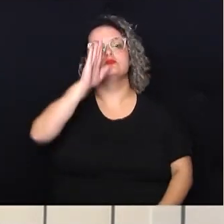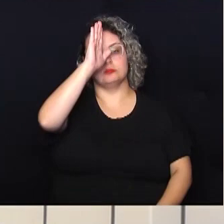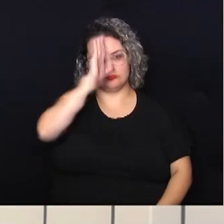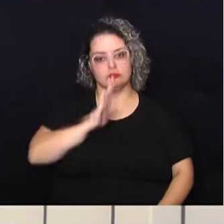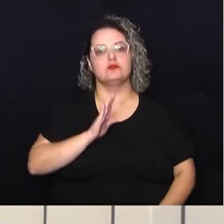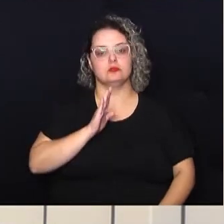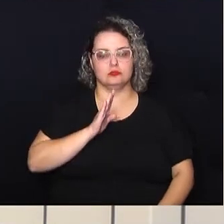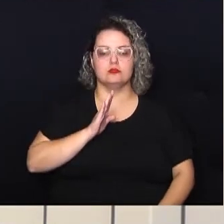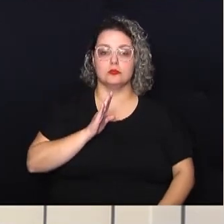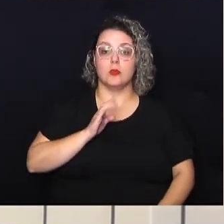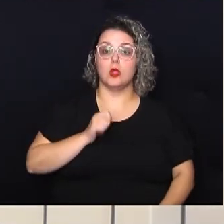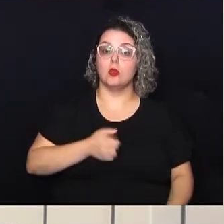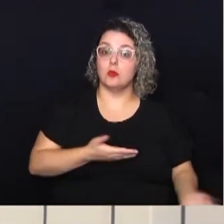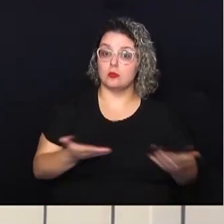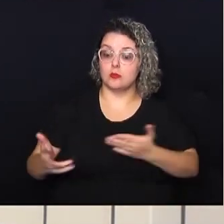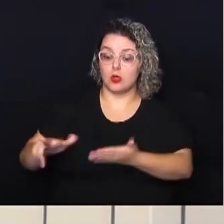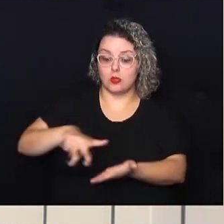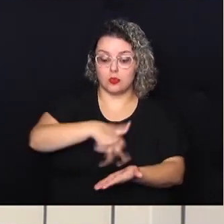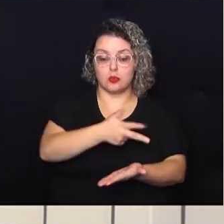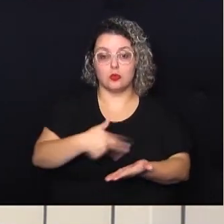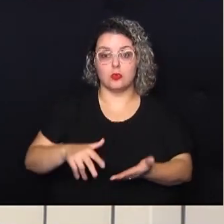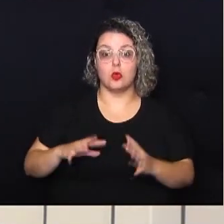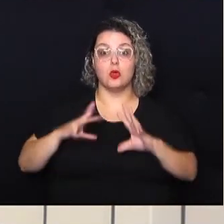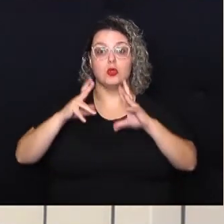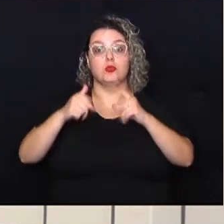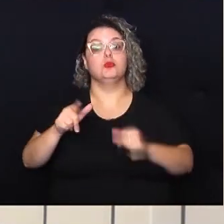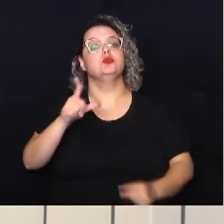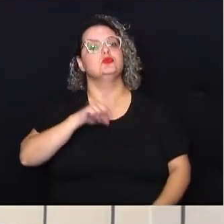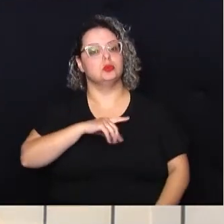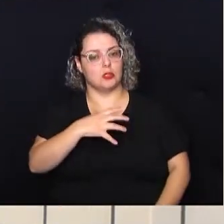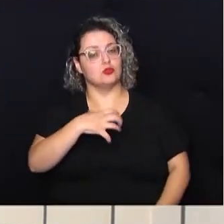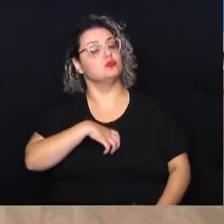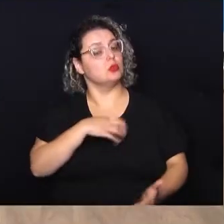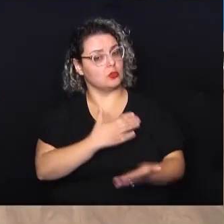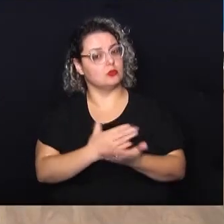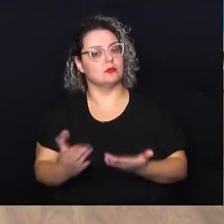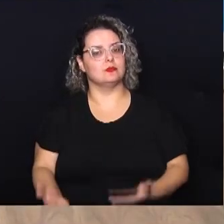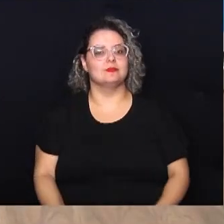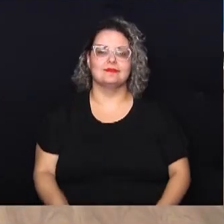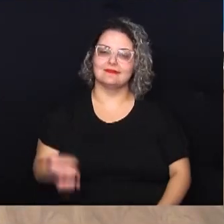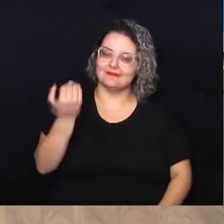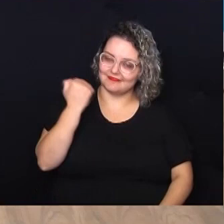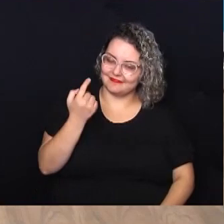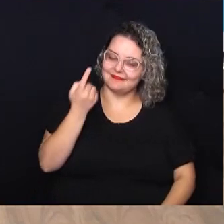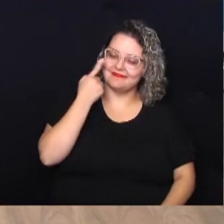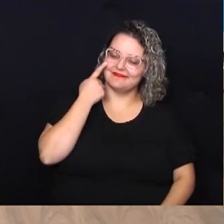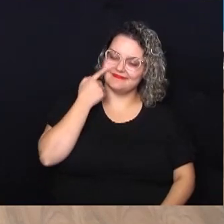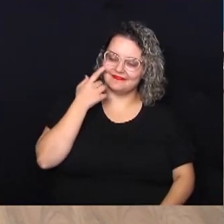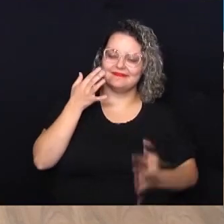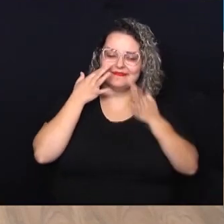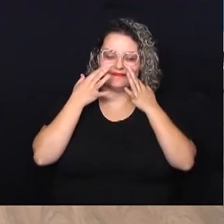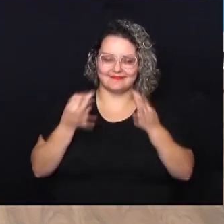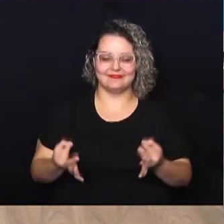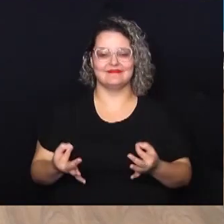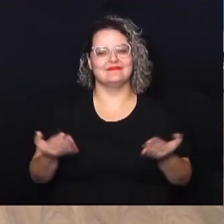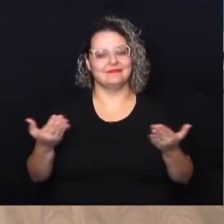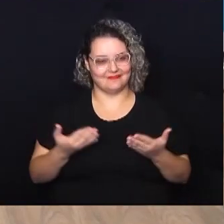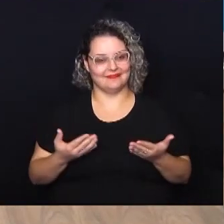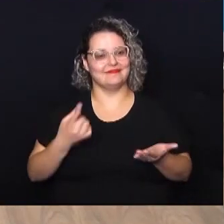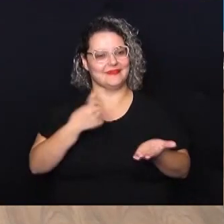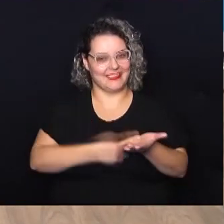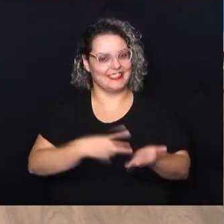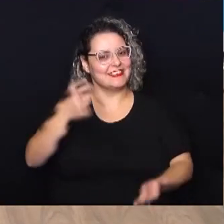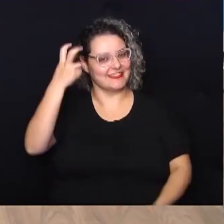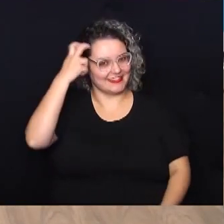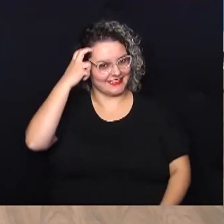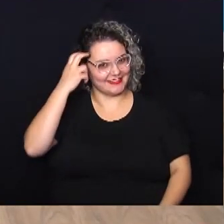do espetáculo de dança Tudo Tem um Jeito de Começar. Então, preste atenção a partir de agora, porque tem agenda cultural